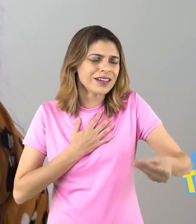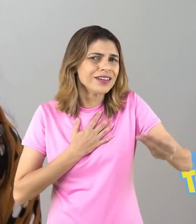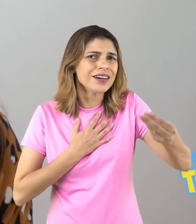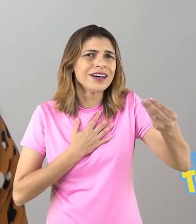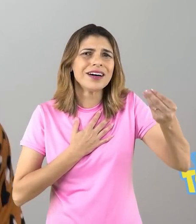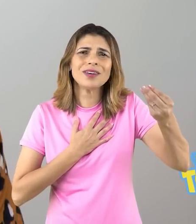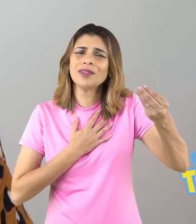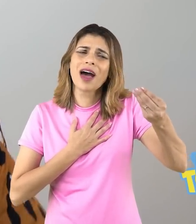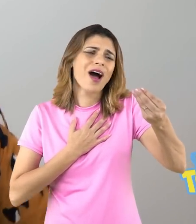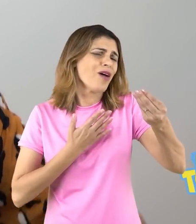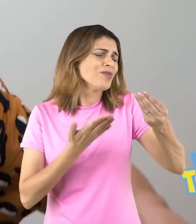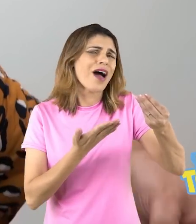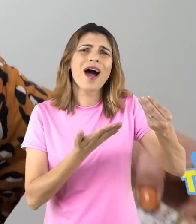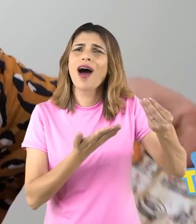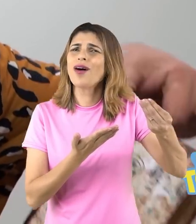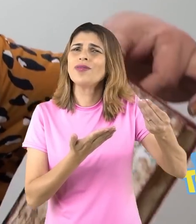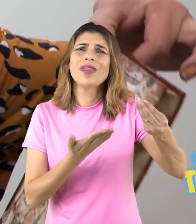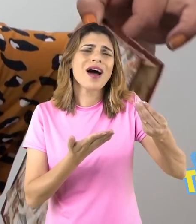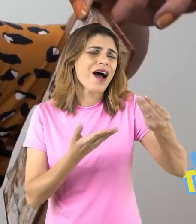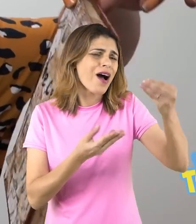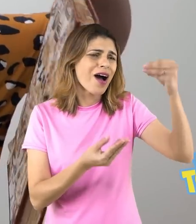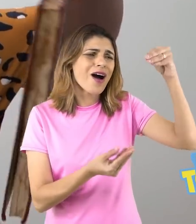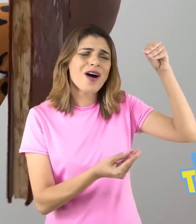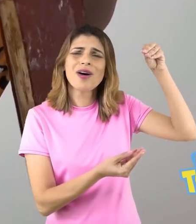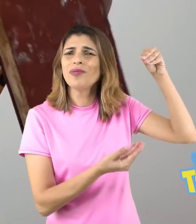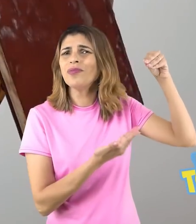não não não